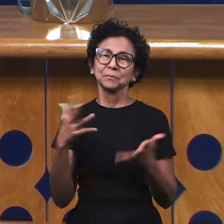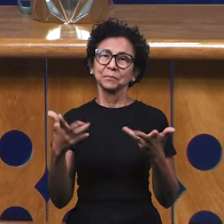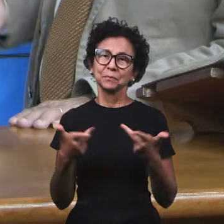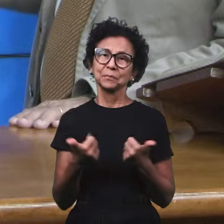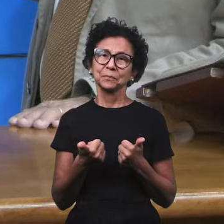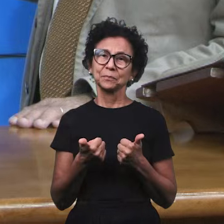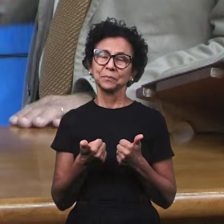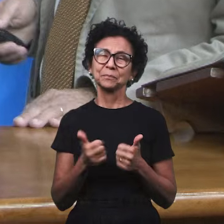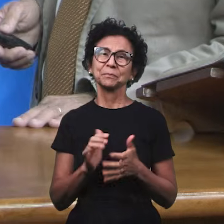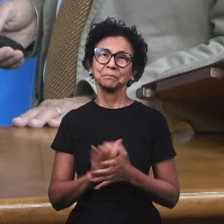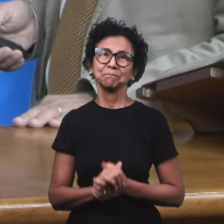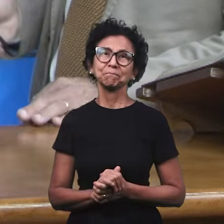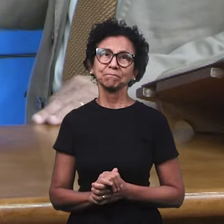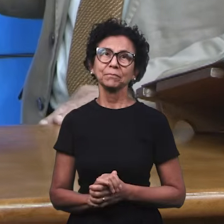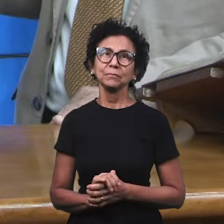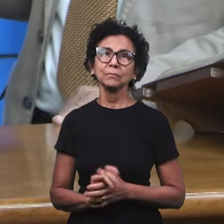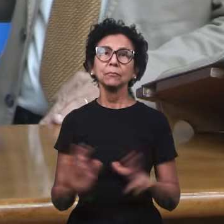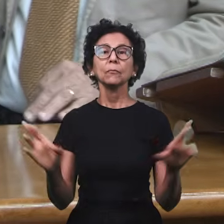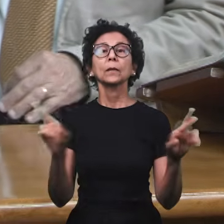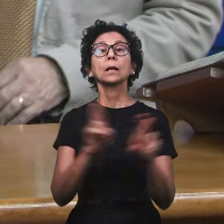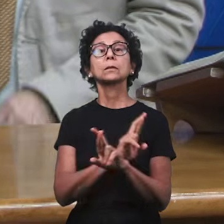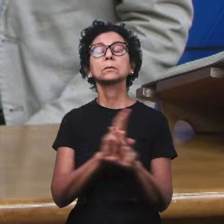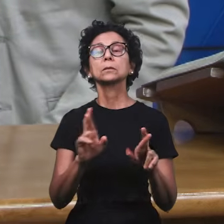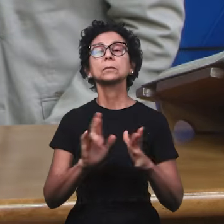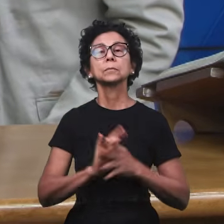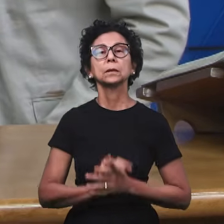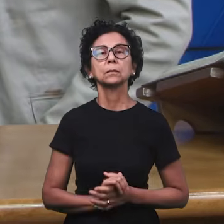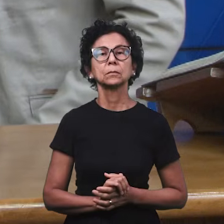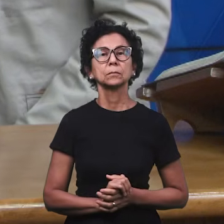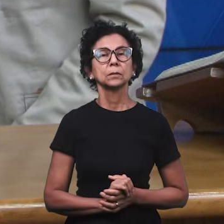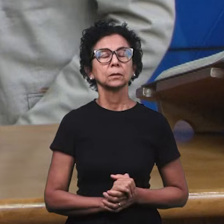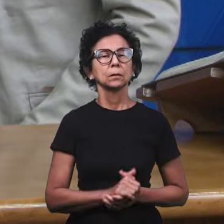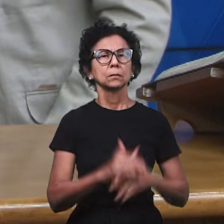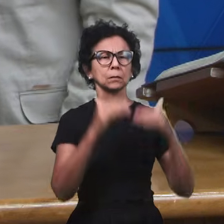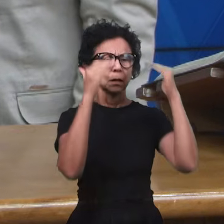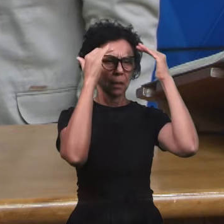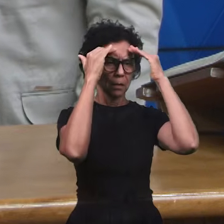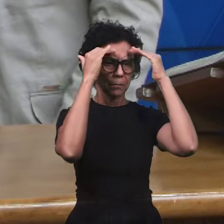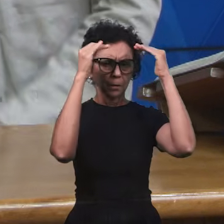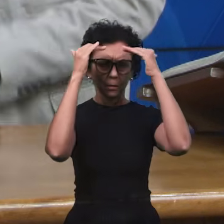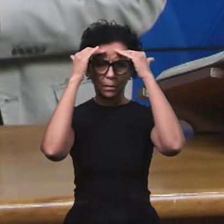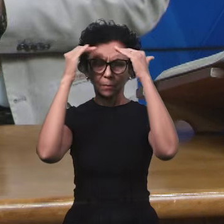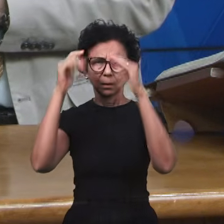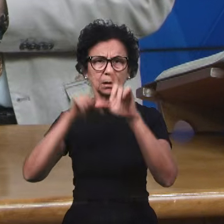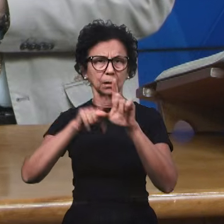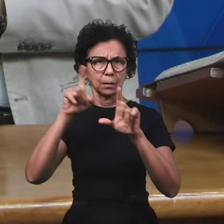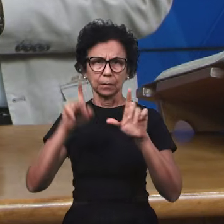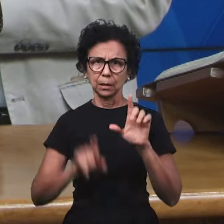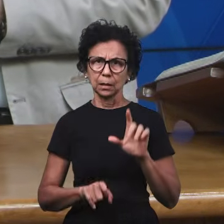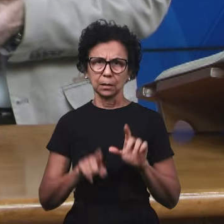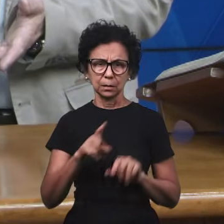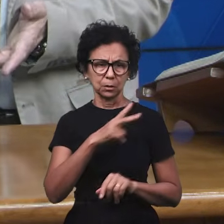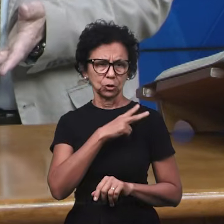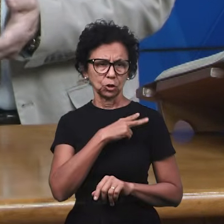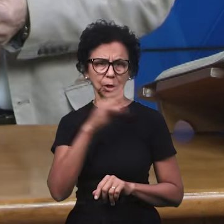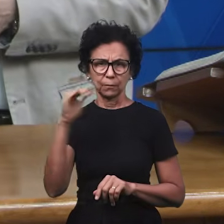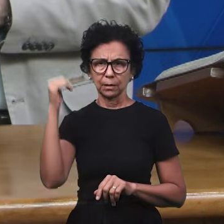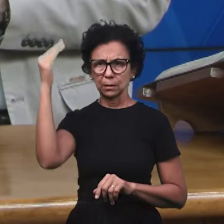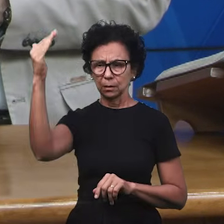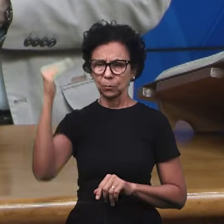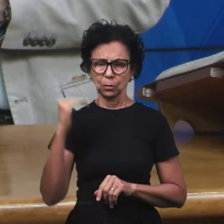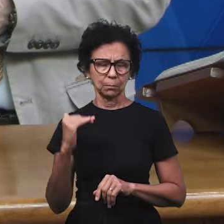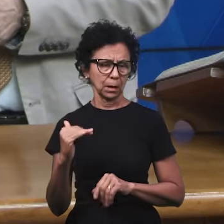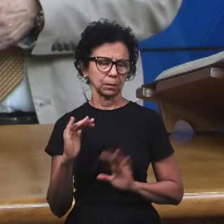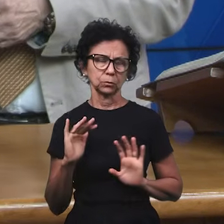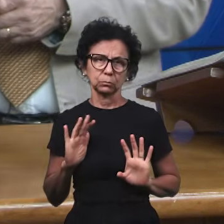continuar então aqui. Relacionamento. Trate todos com respeito, independentemente do cargo que ocupa. Isso é